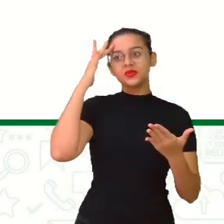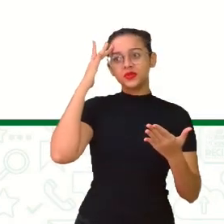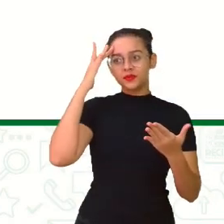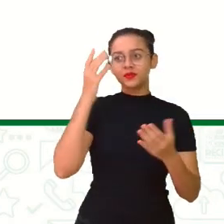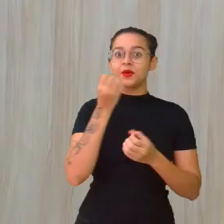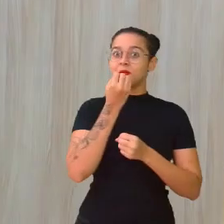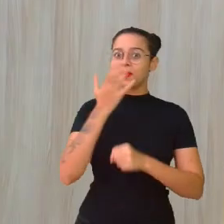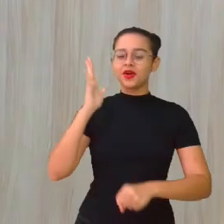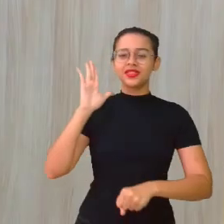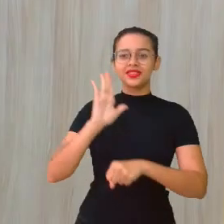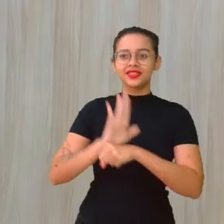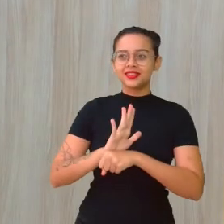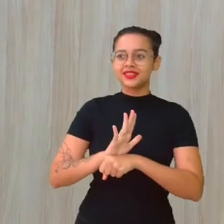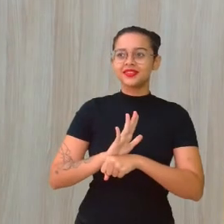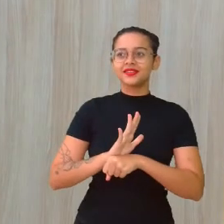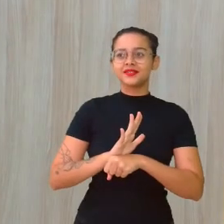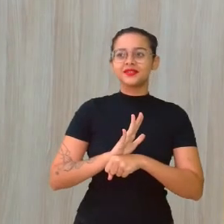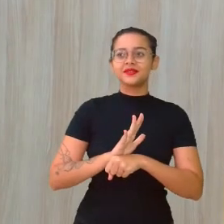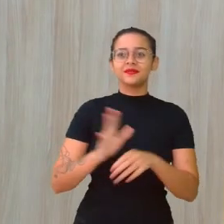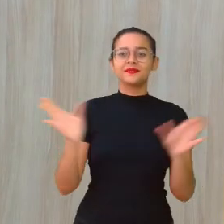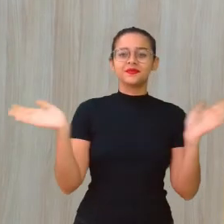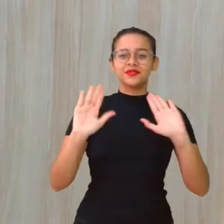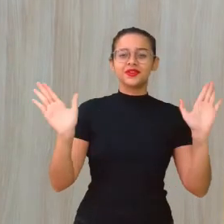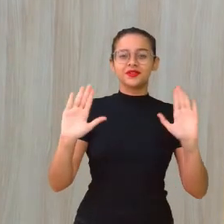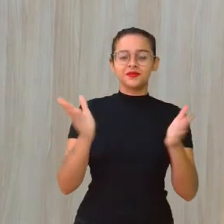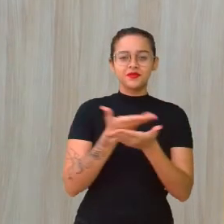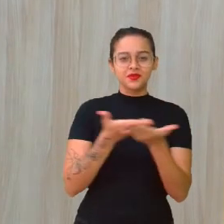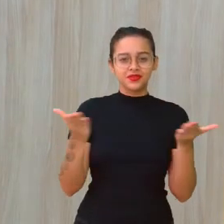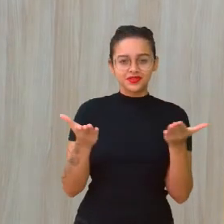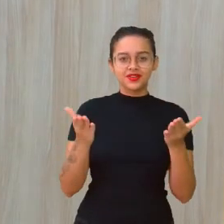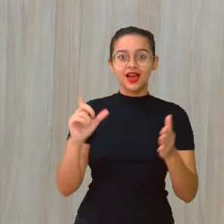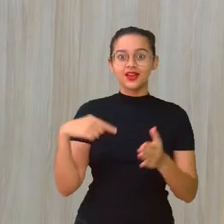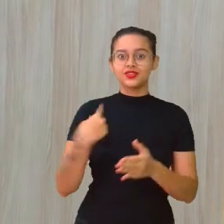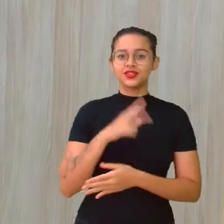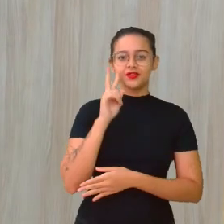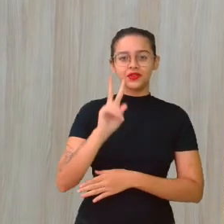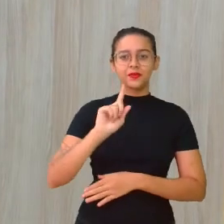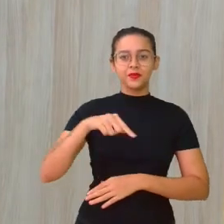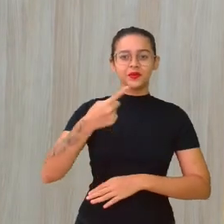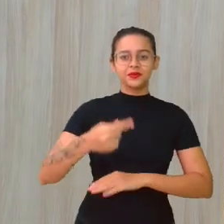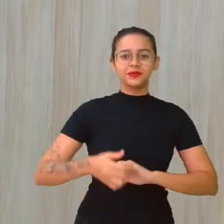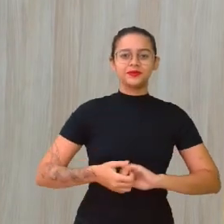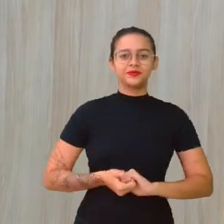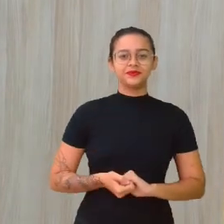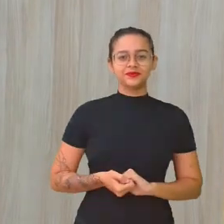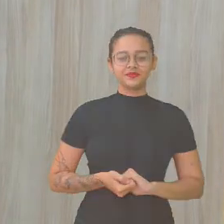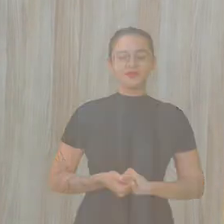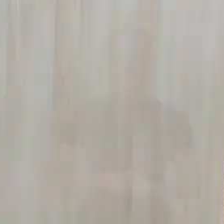uma boa tarde, bye bye para vocês e a gente se vê na próxima.